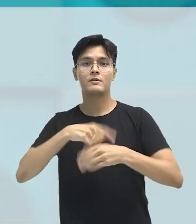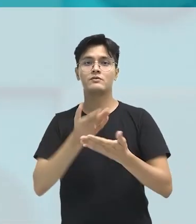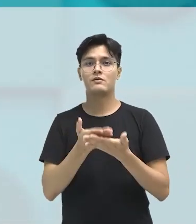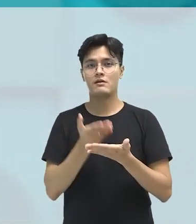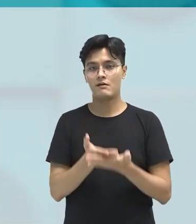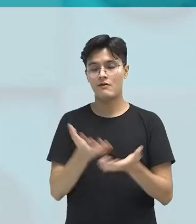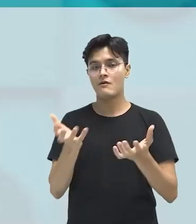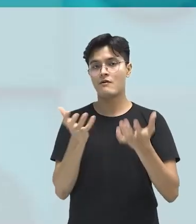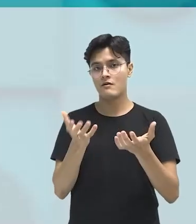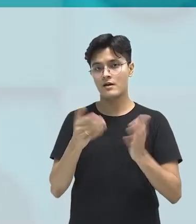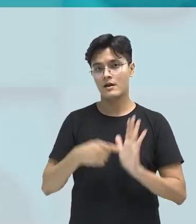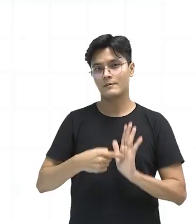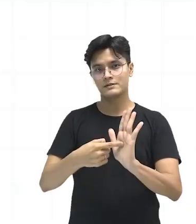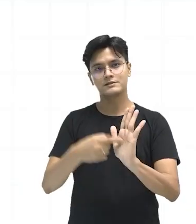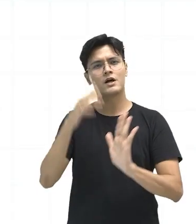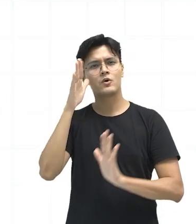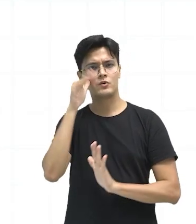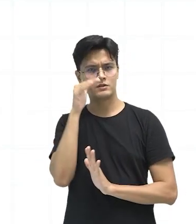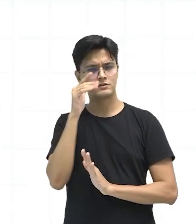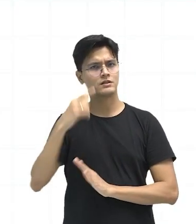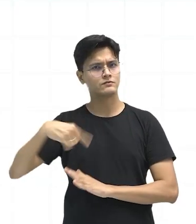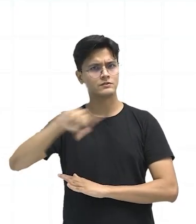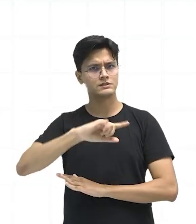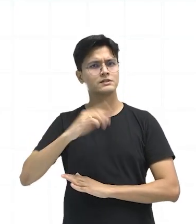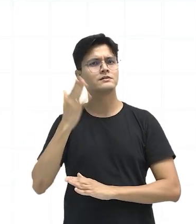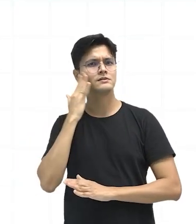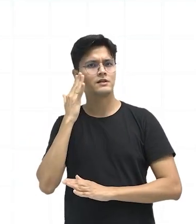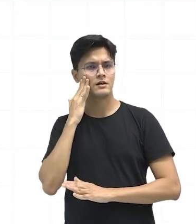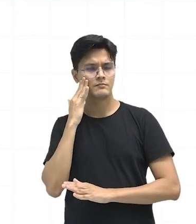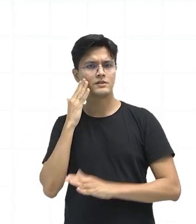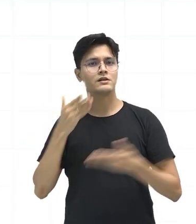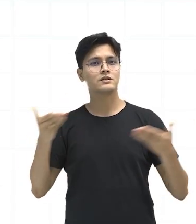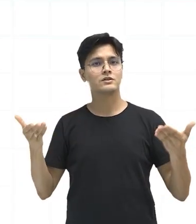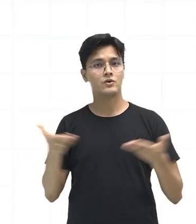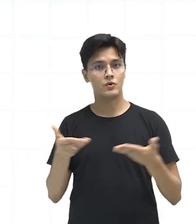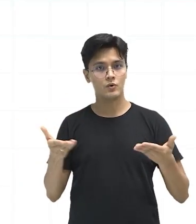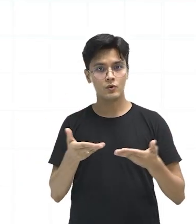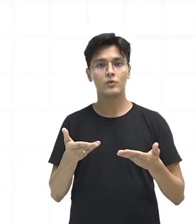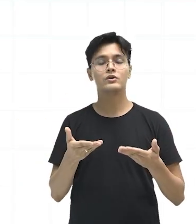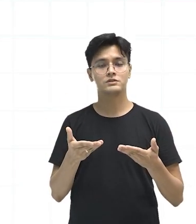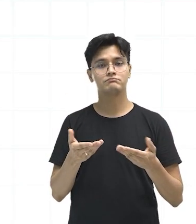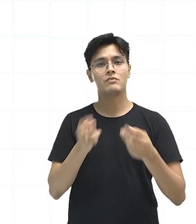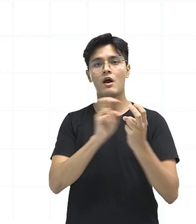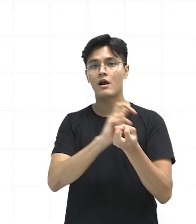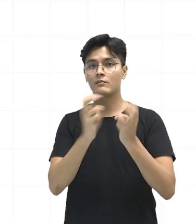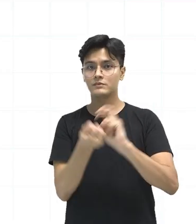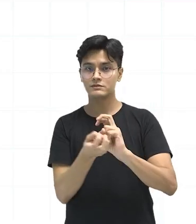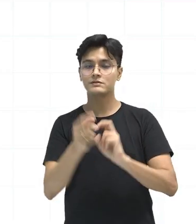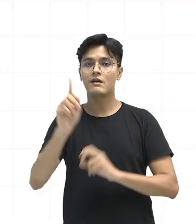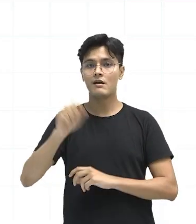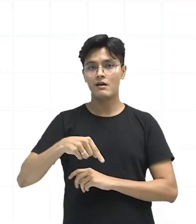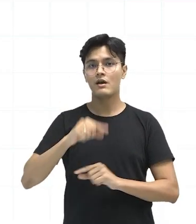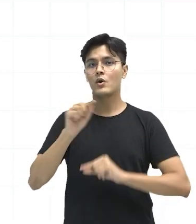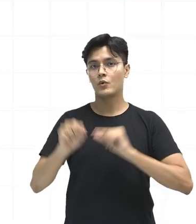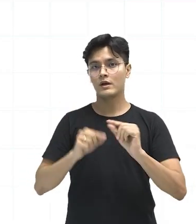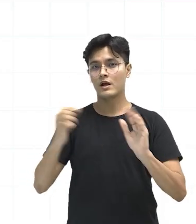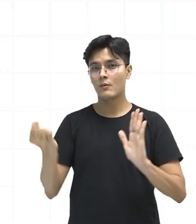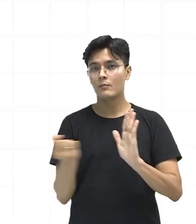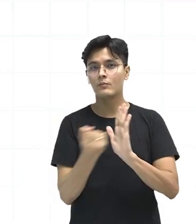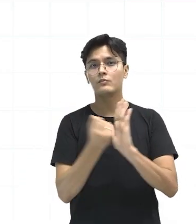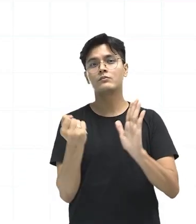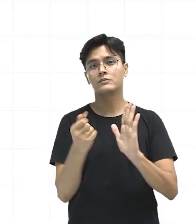uma curiosidade para vocês. Vocês sabiam que atualmente a capoeira é considerada